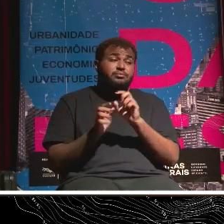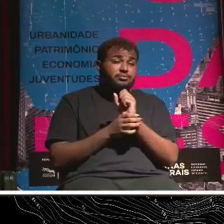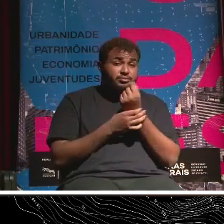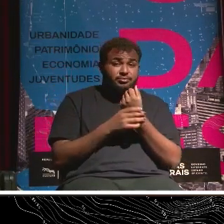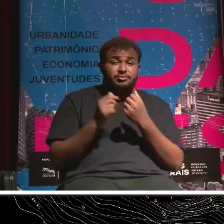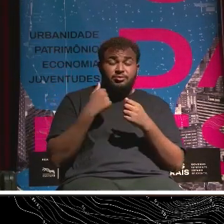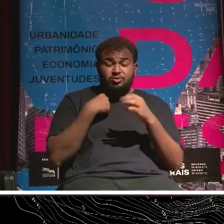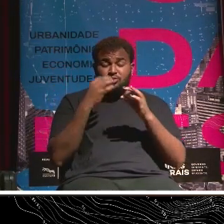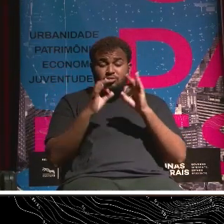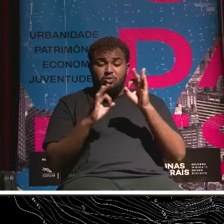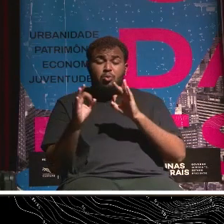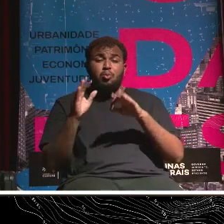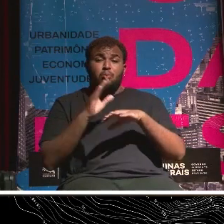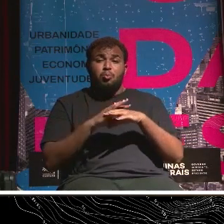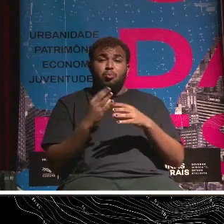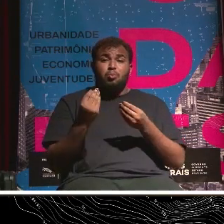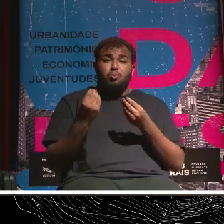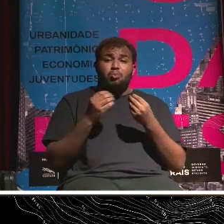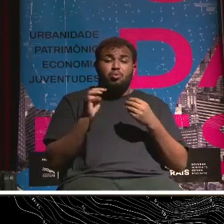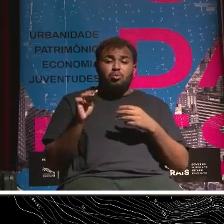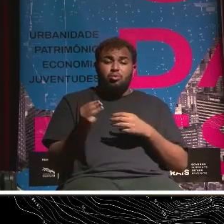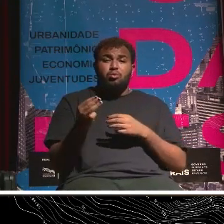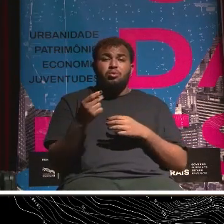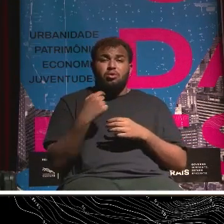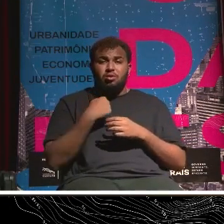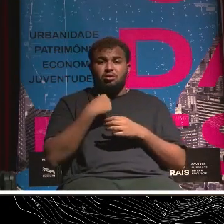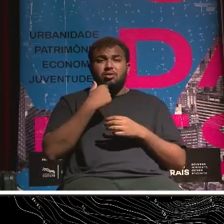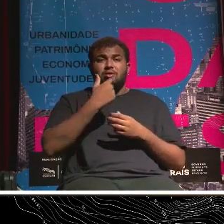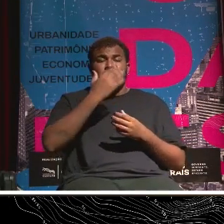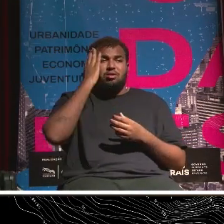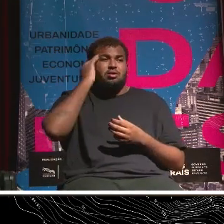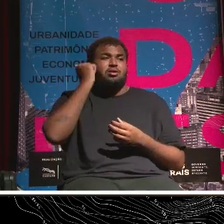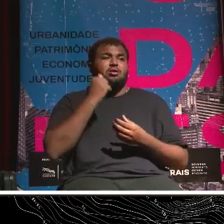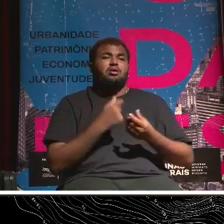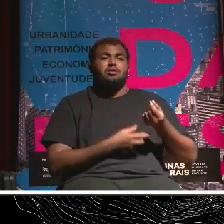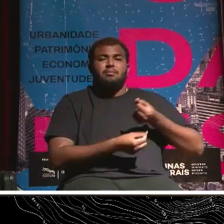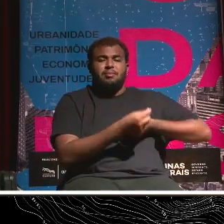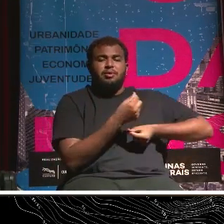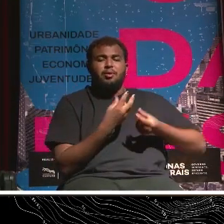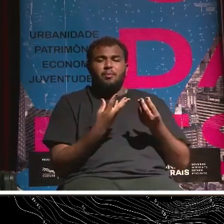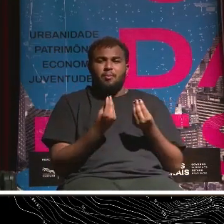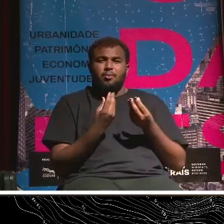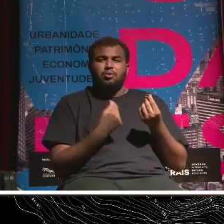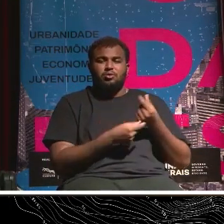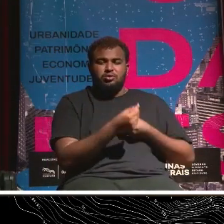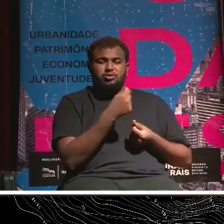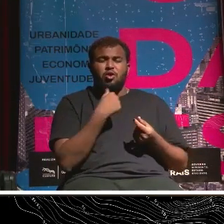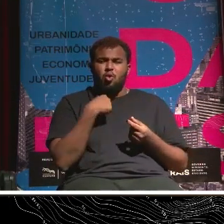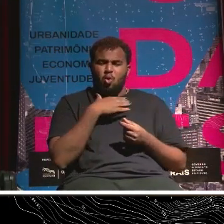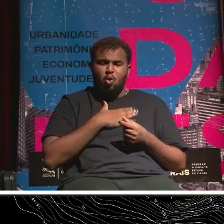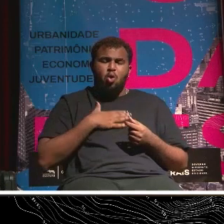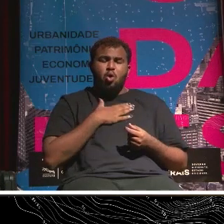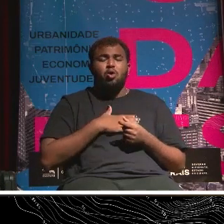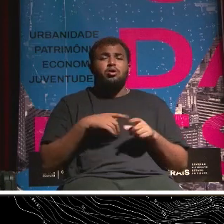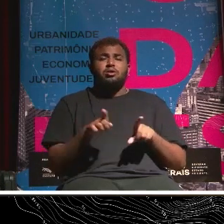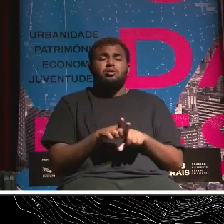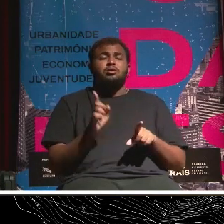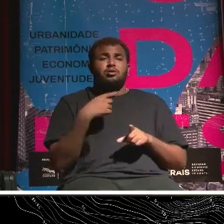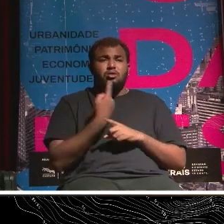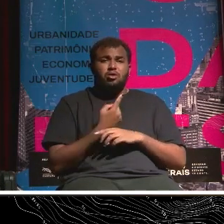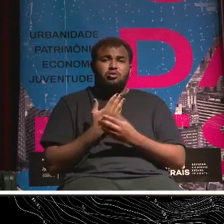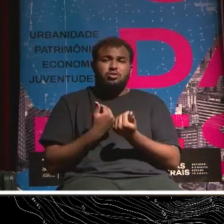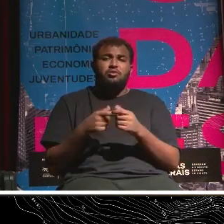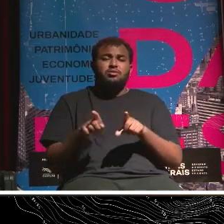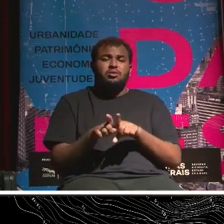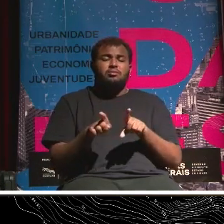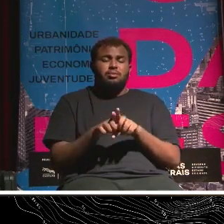eu mexi com muitos milhões, então gosto de dizer que eu sei mexer com muito dinheiro, gosto de muito dinheiro, entendo que a gente, como jovens, nós também